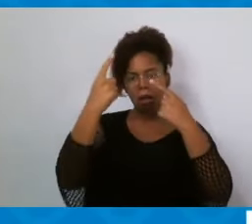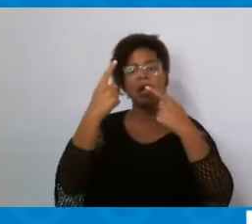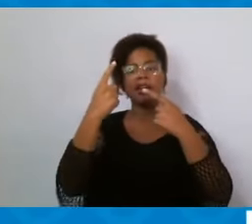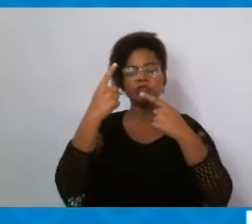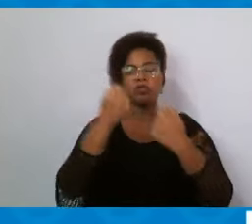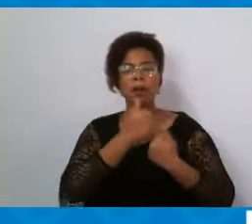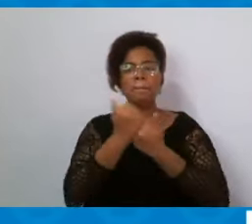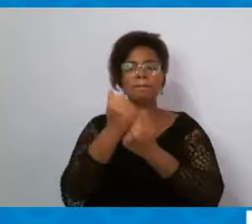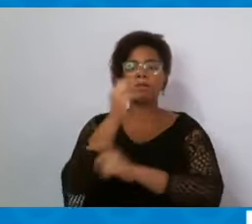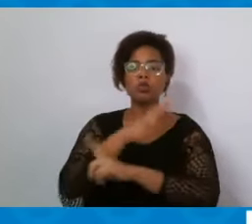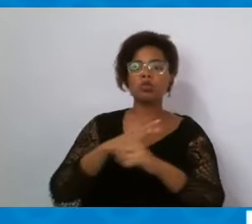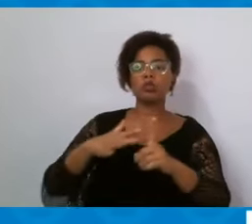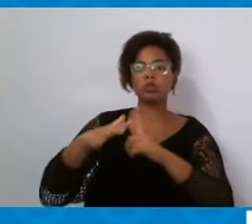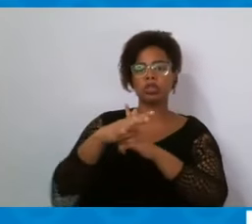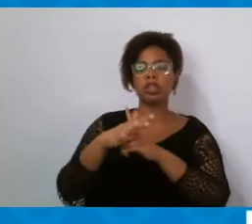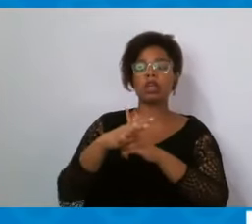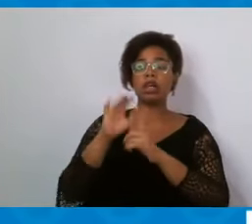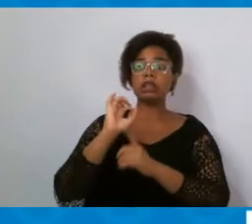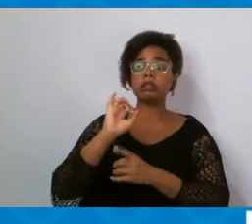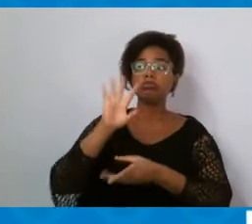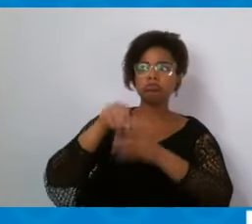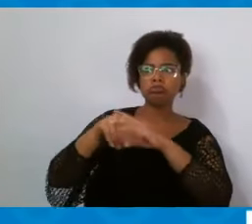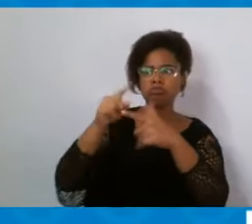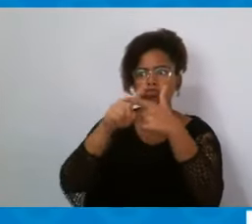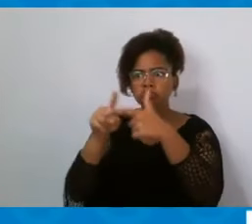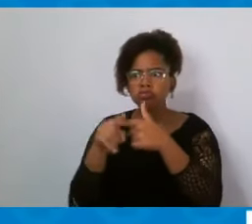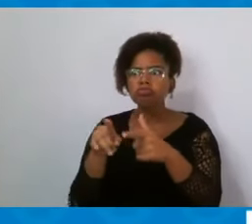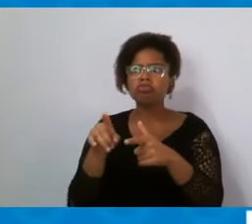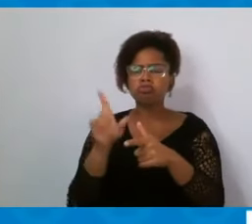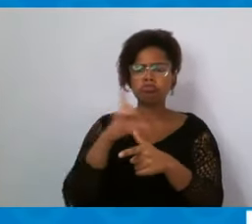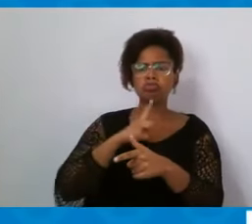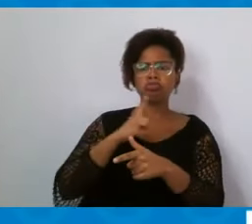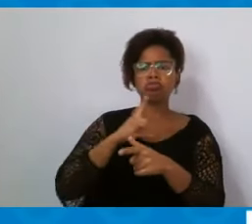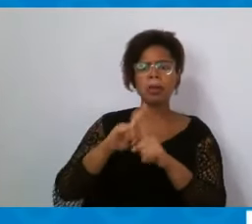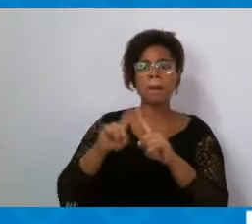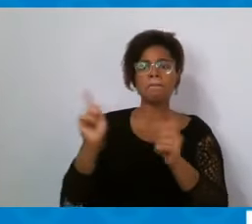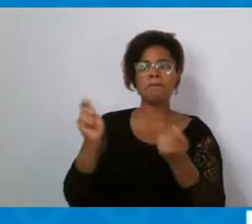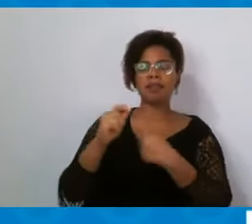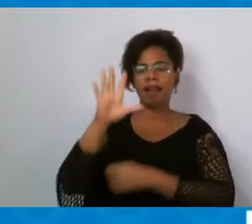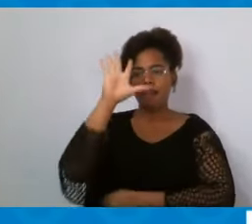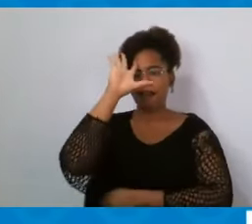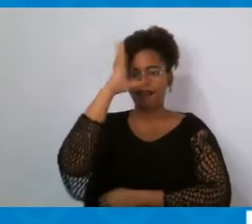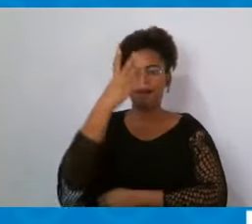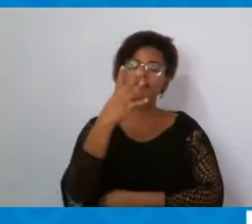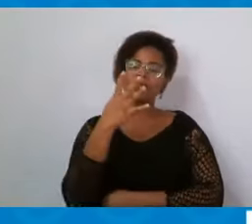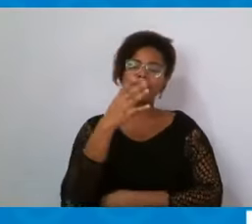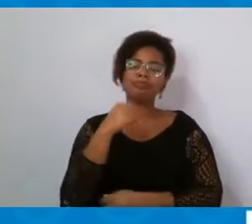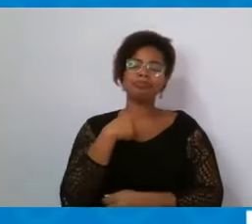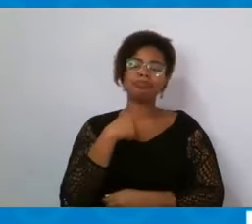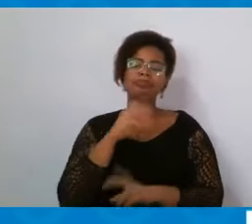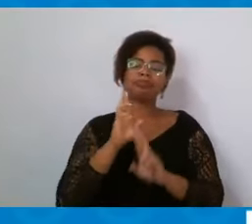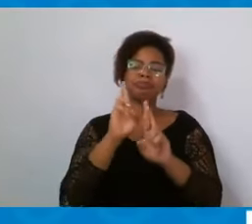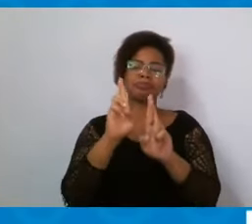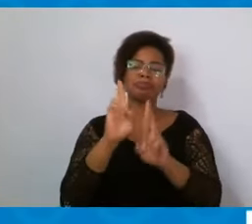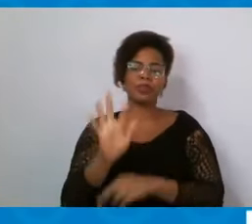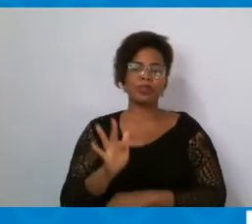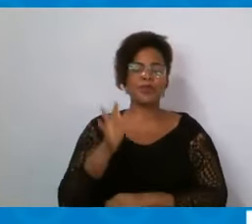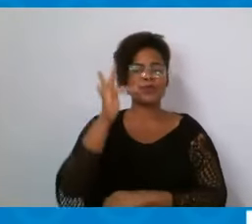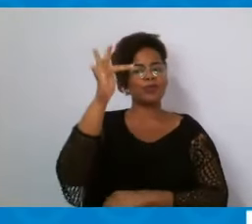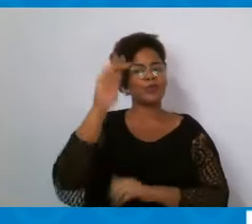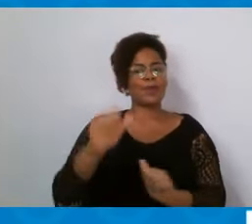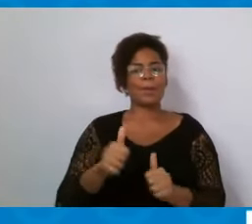sociedade. Esse é o compromisso que nos faz acreditar num futuro melhor. E, sem dúvida, essa caminhada,